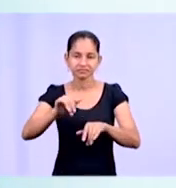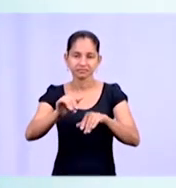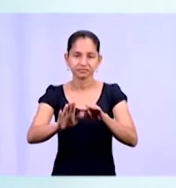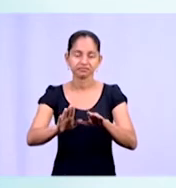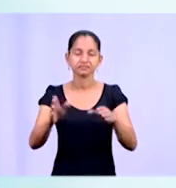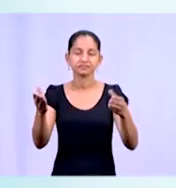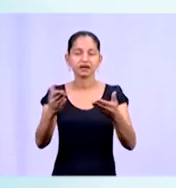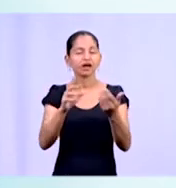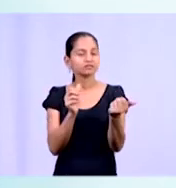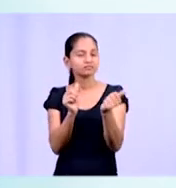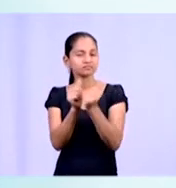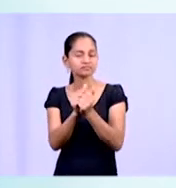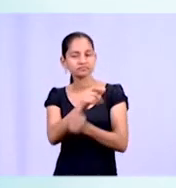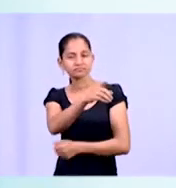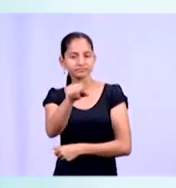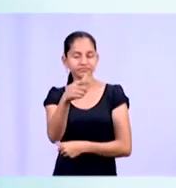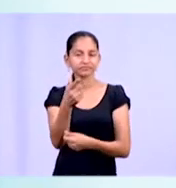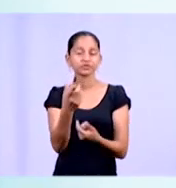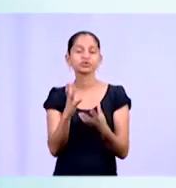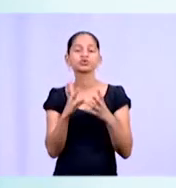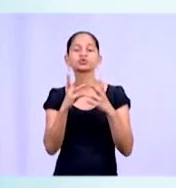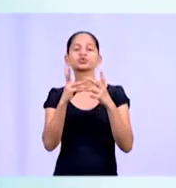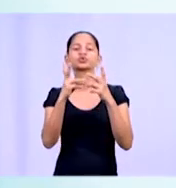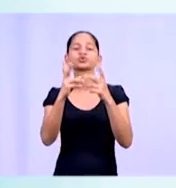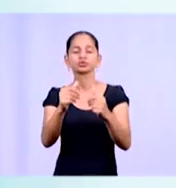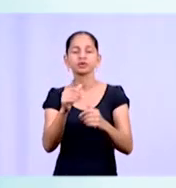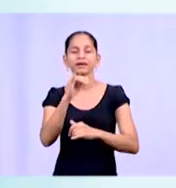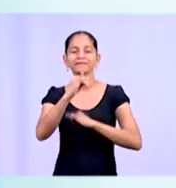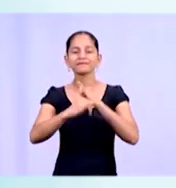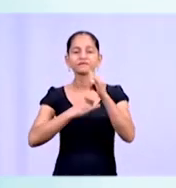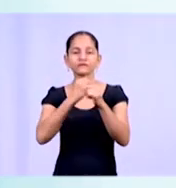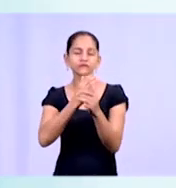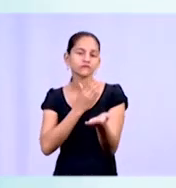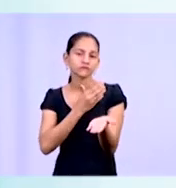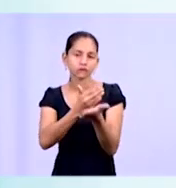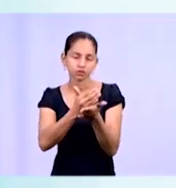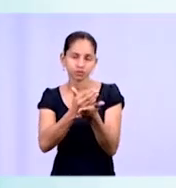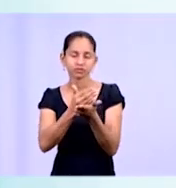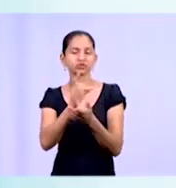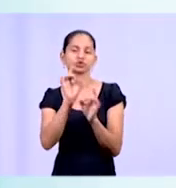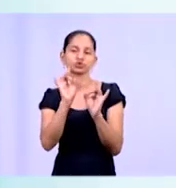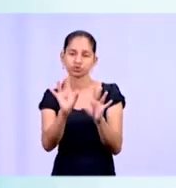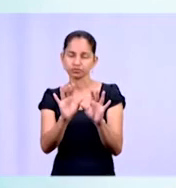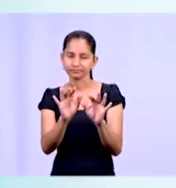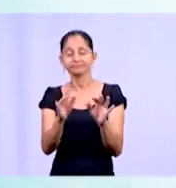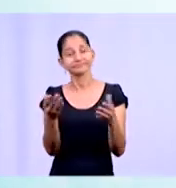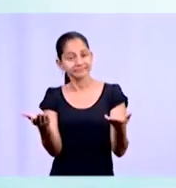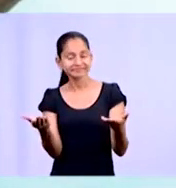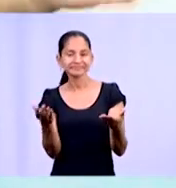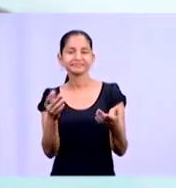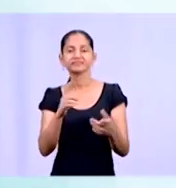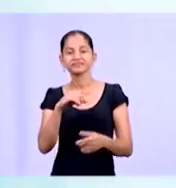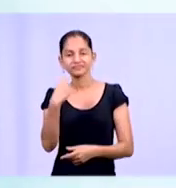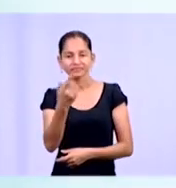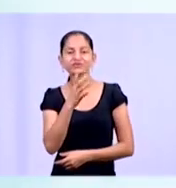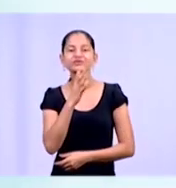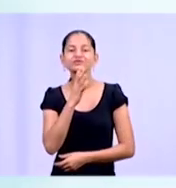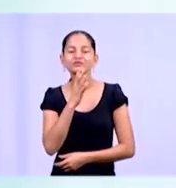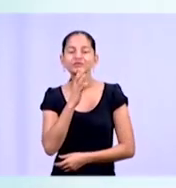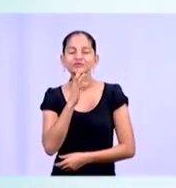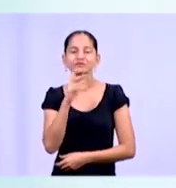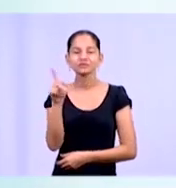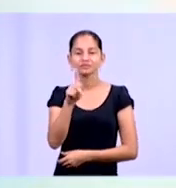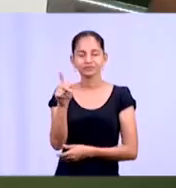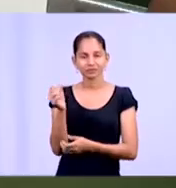nas próximas aulas na disciplina de Introdução Informática aqui no curso Técnico de Finanças. Você já deve conhecer a